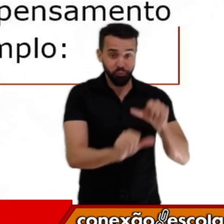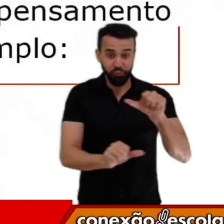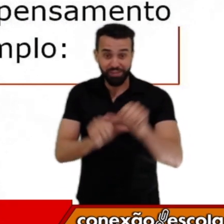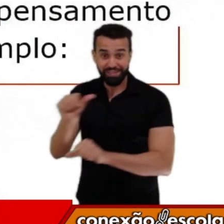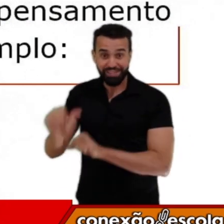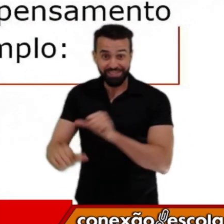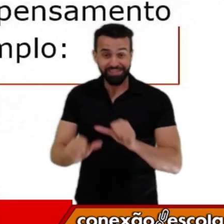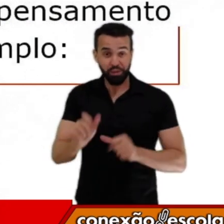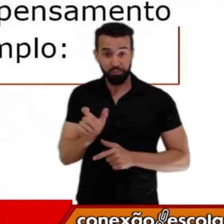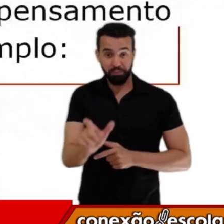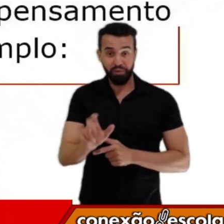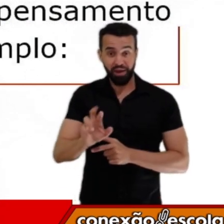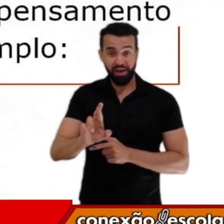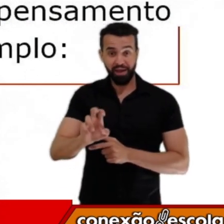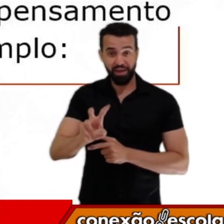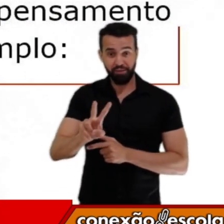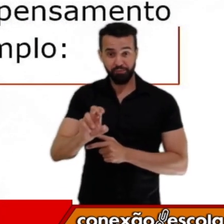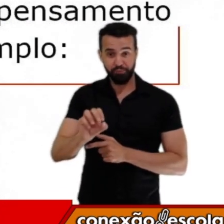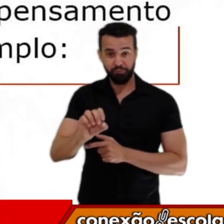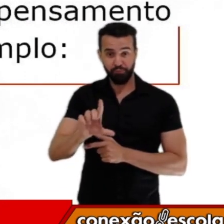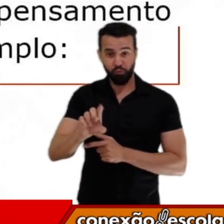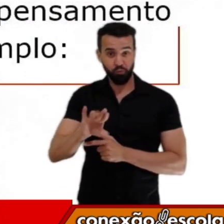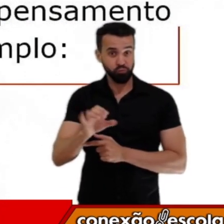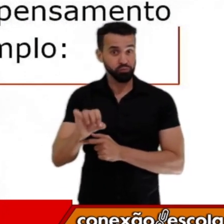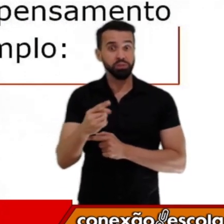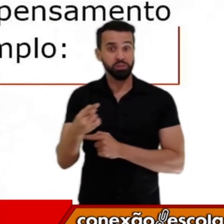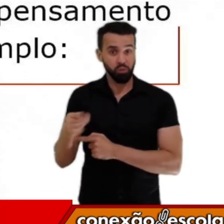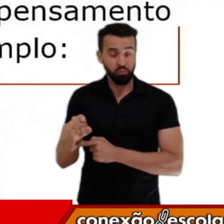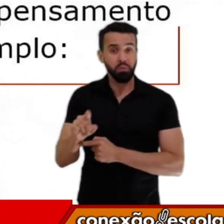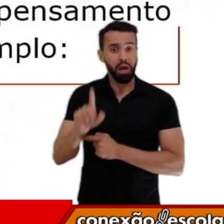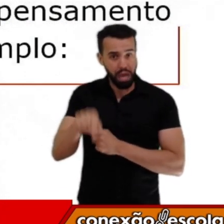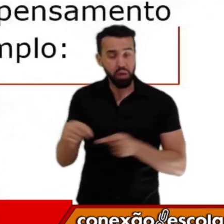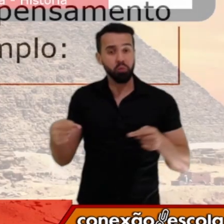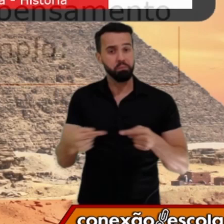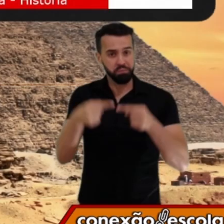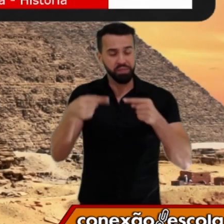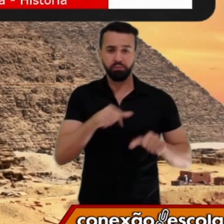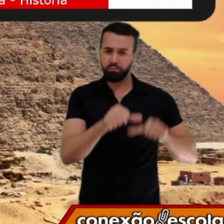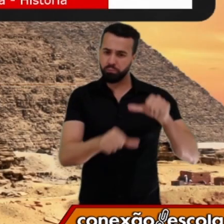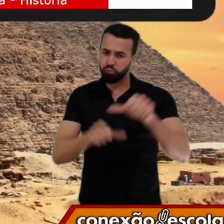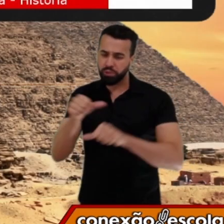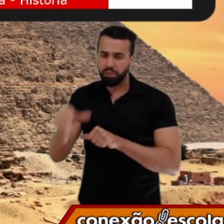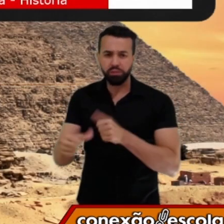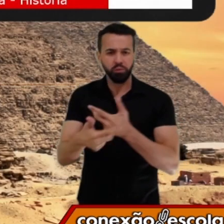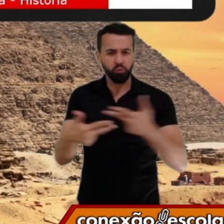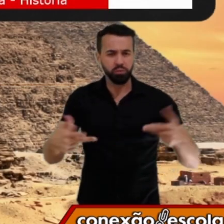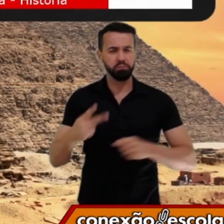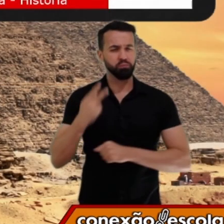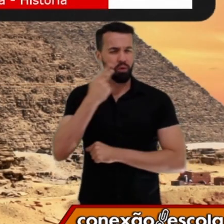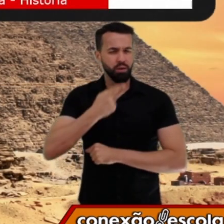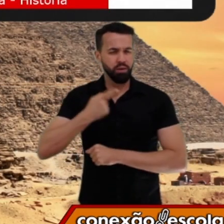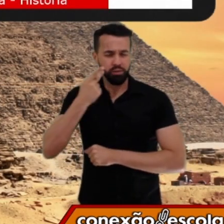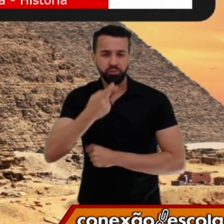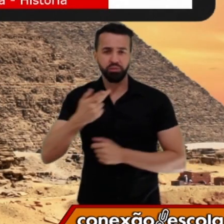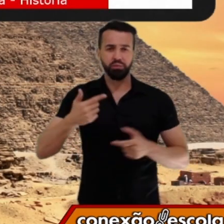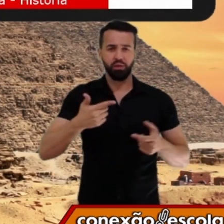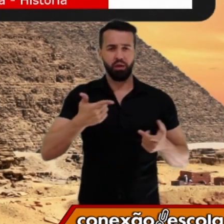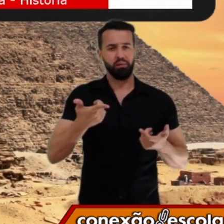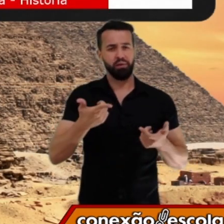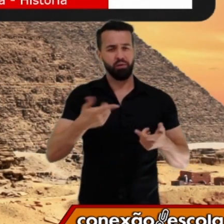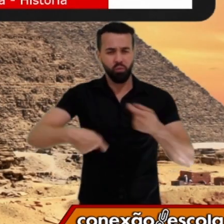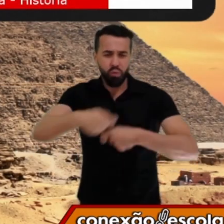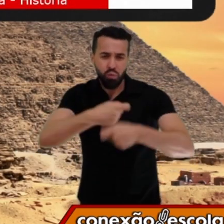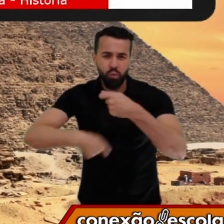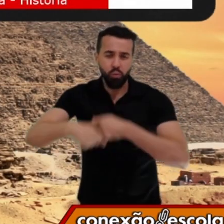revolução pressupõe mudança, pressupõe alteração. Ela altera as relações políticas, altera as relações econômicas